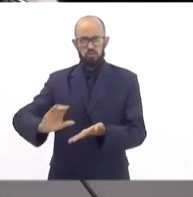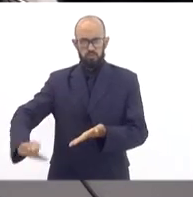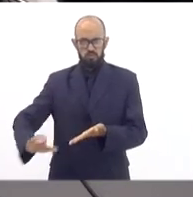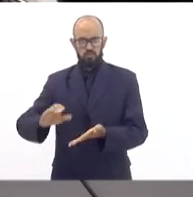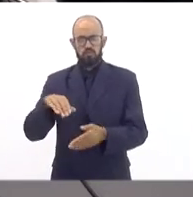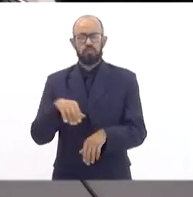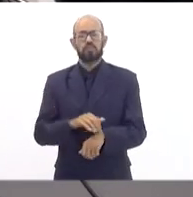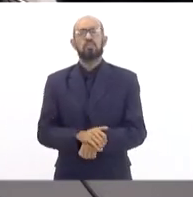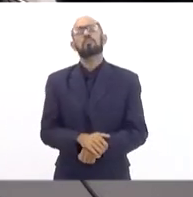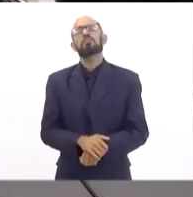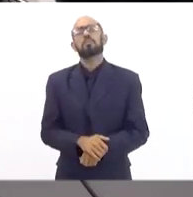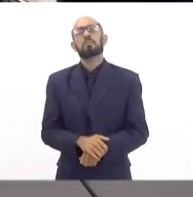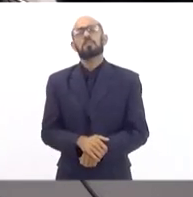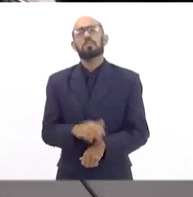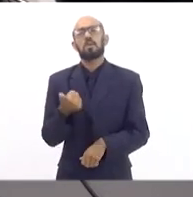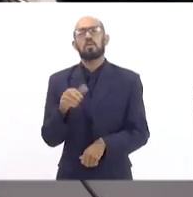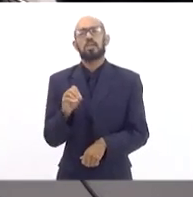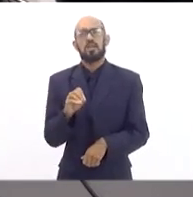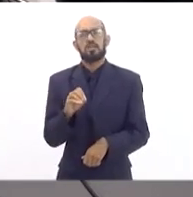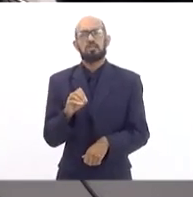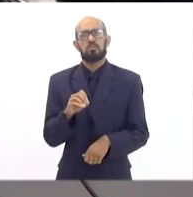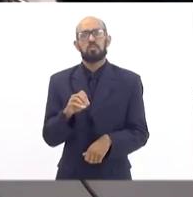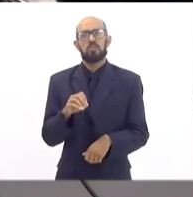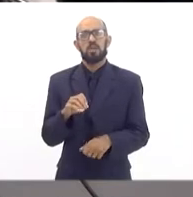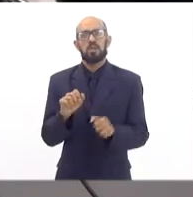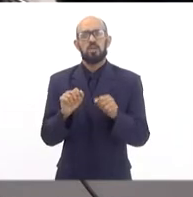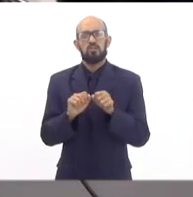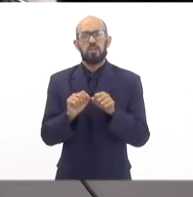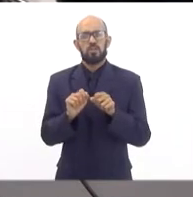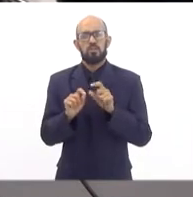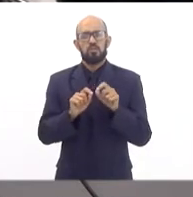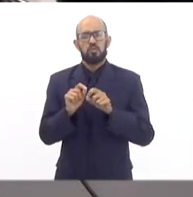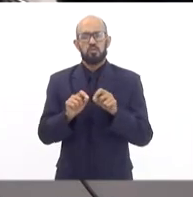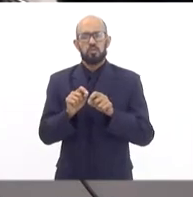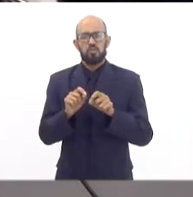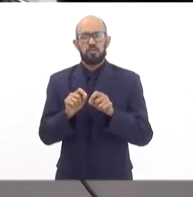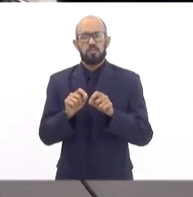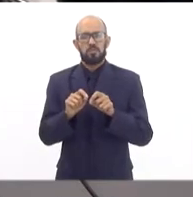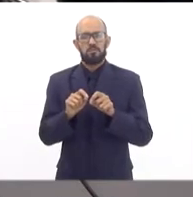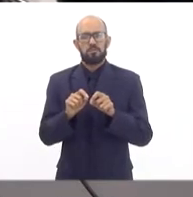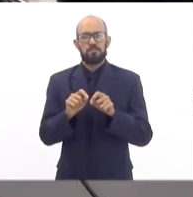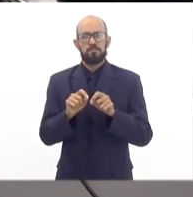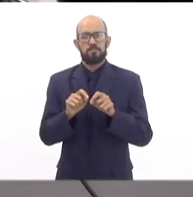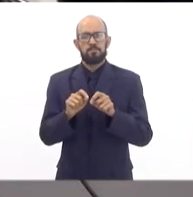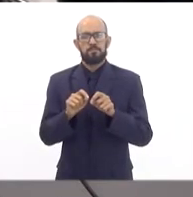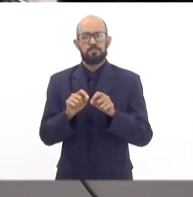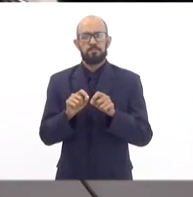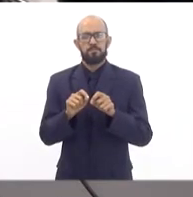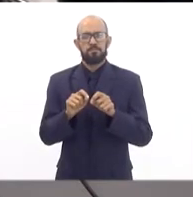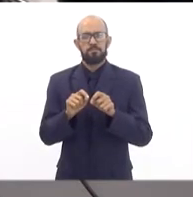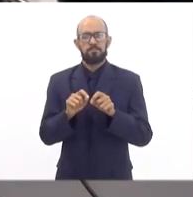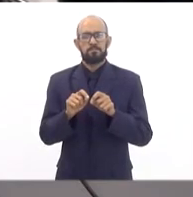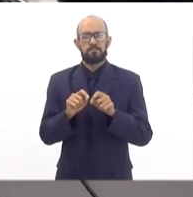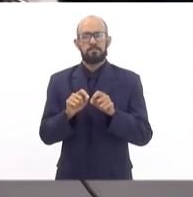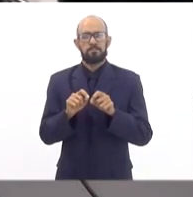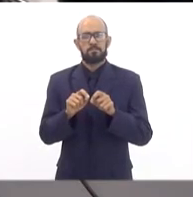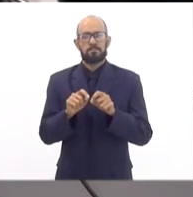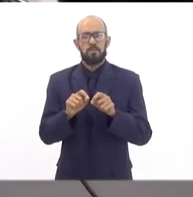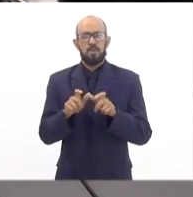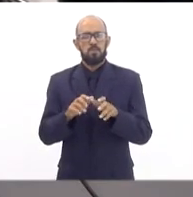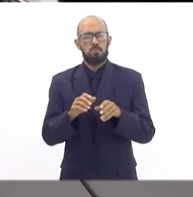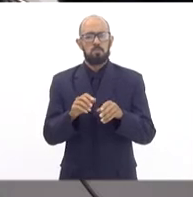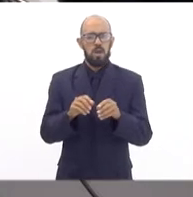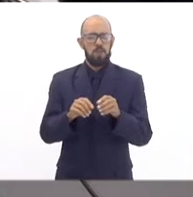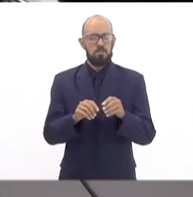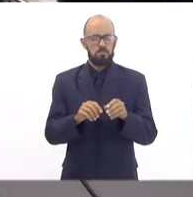oitavo. O décimo, ele trouxe uma especificação melhor da